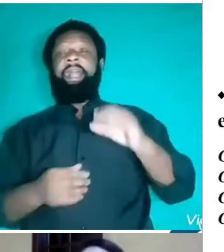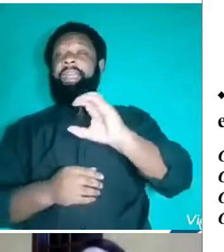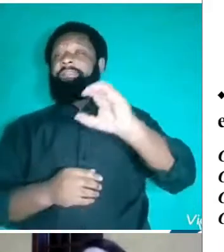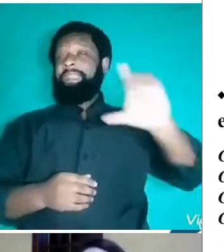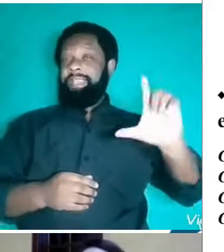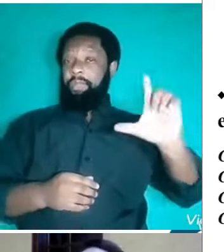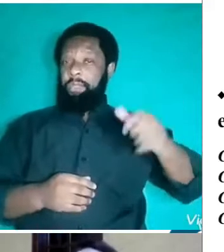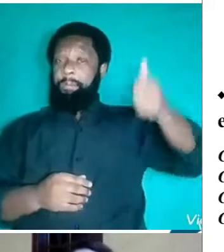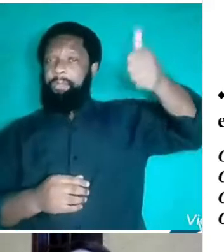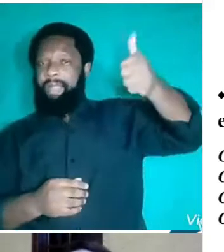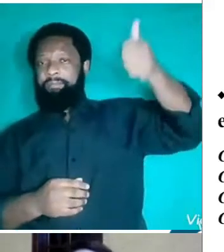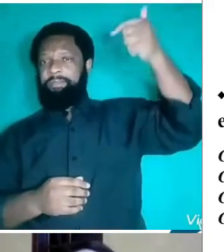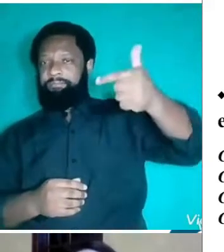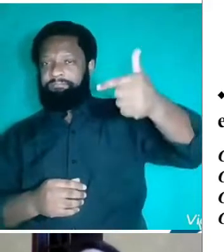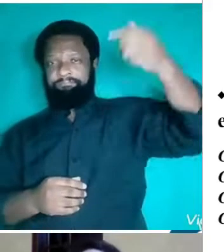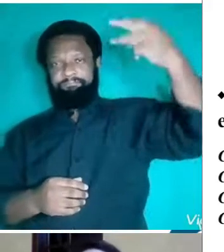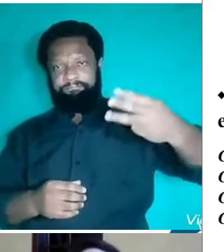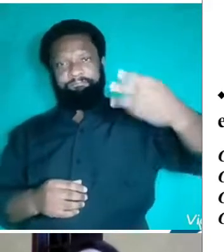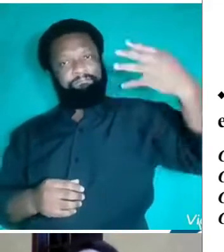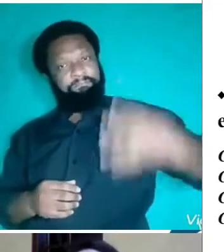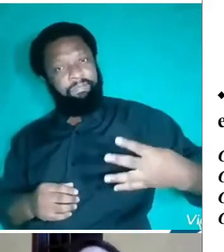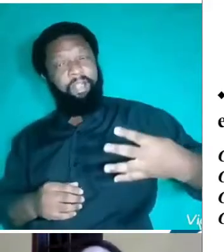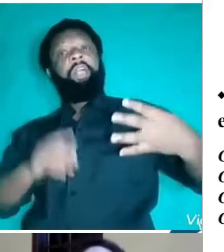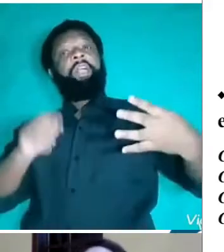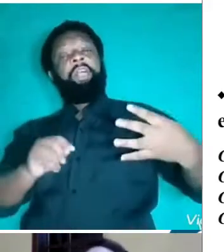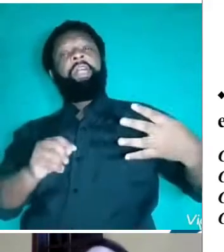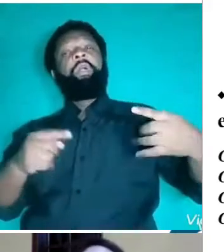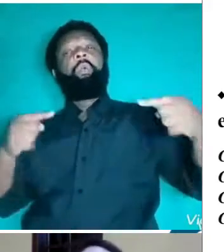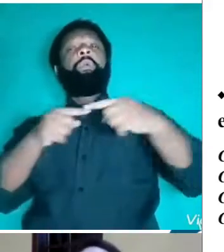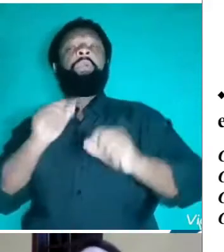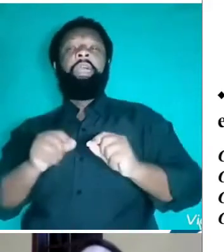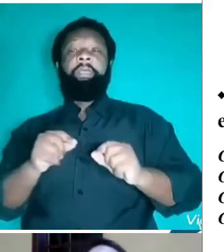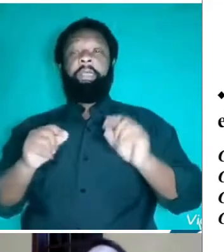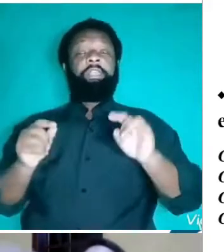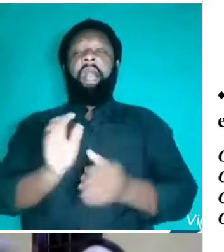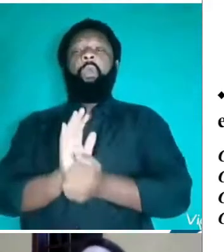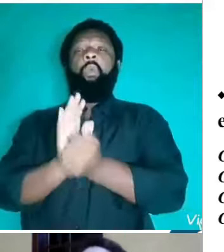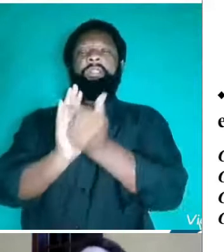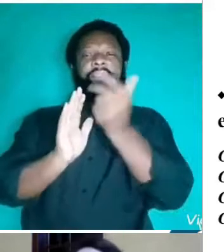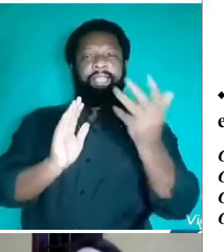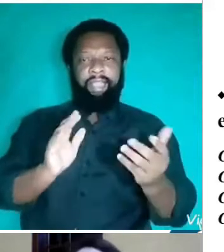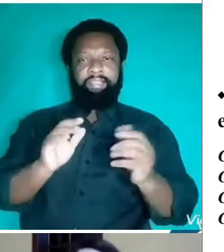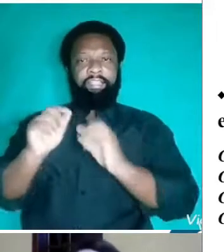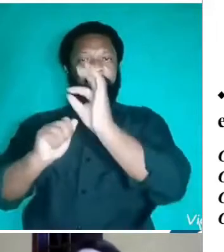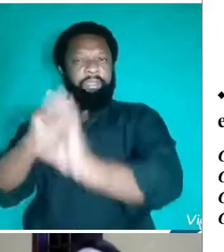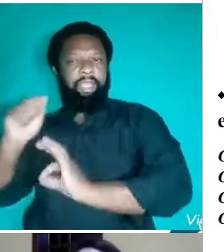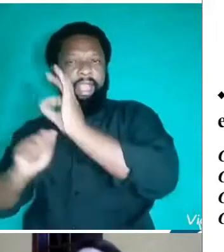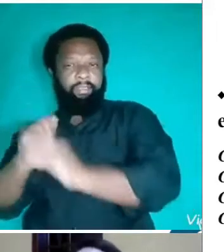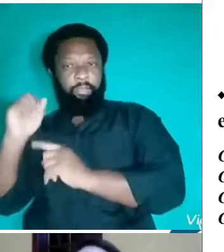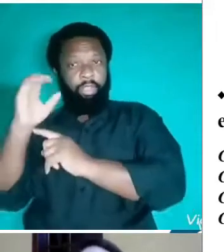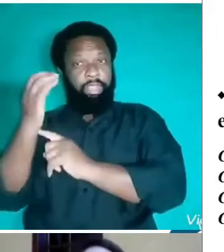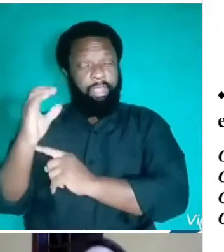a classificação em primário, secundário, terciário e quaternário diz respeito a apenas a quantidade de átomos